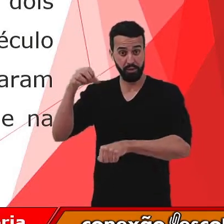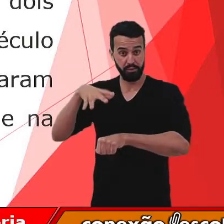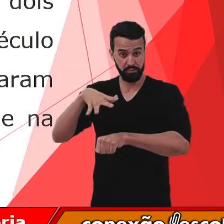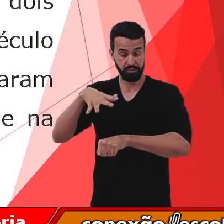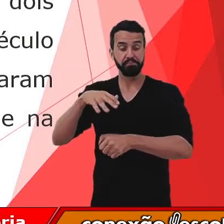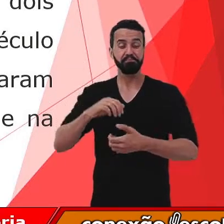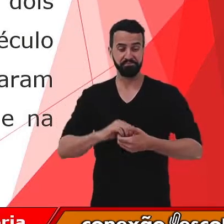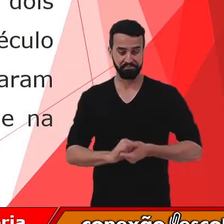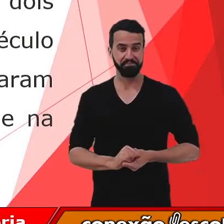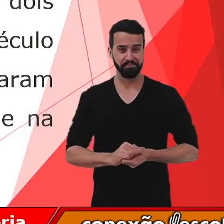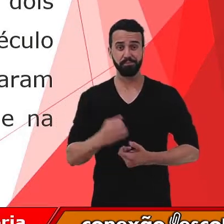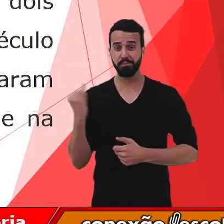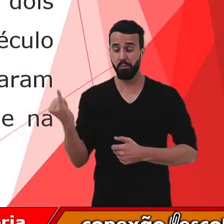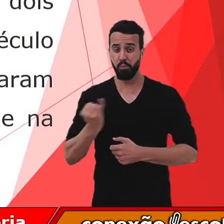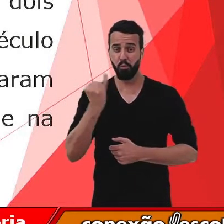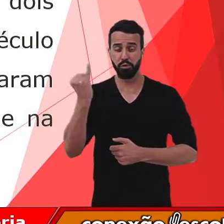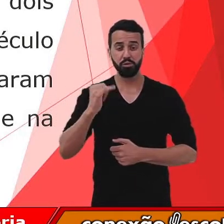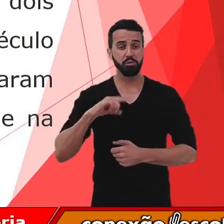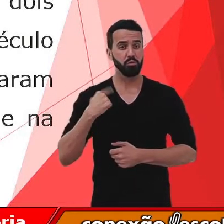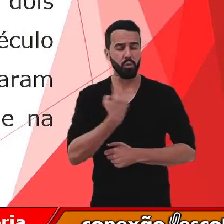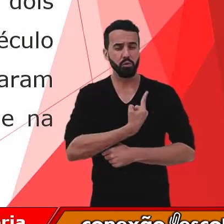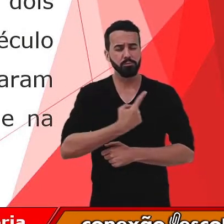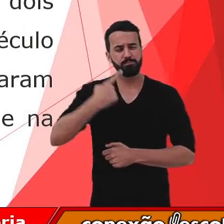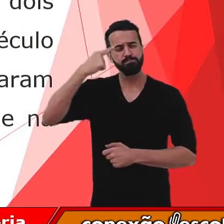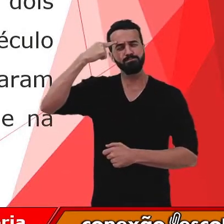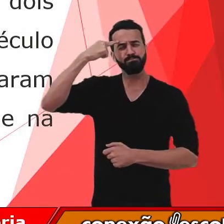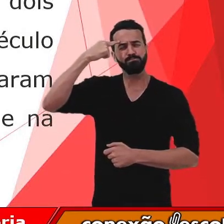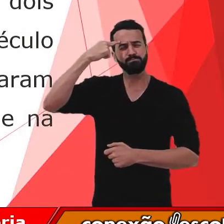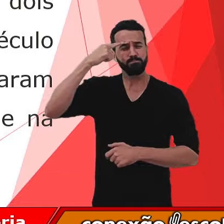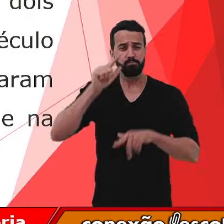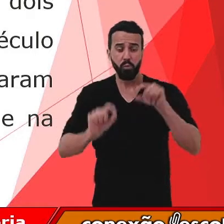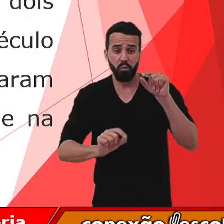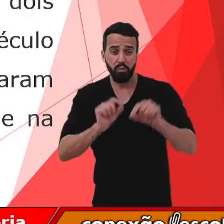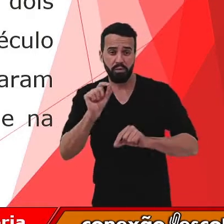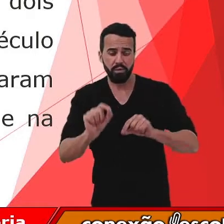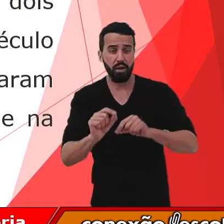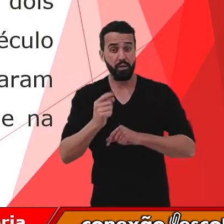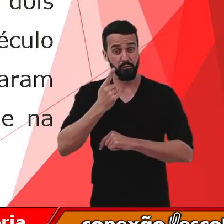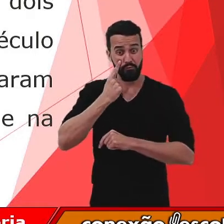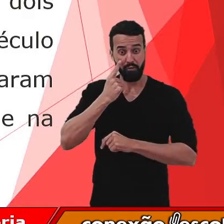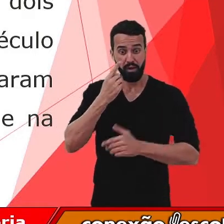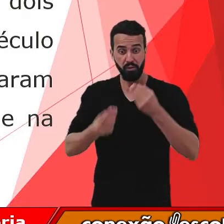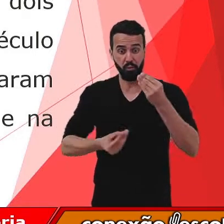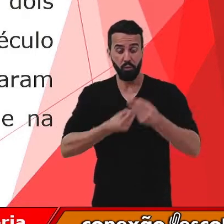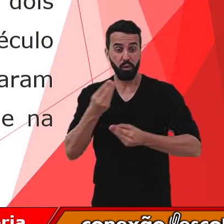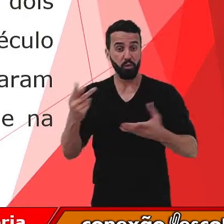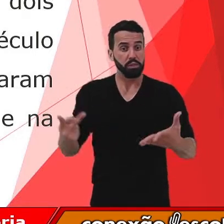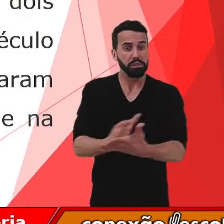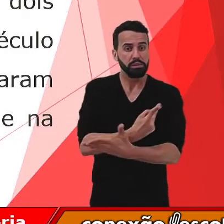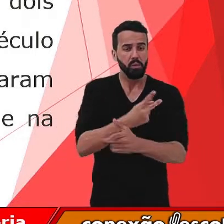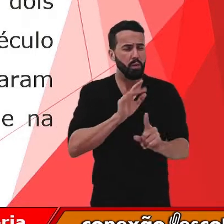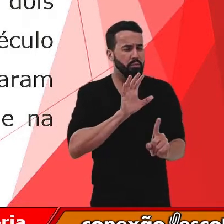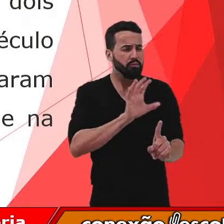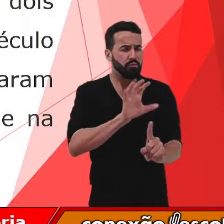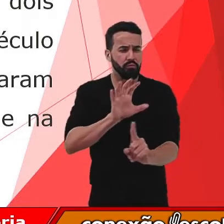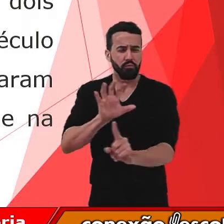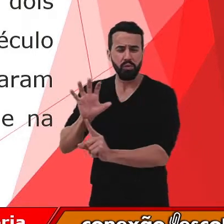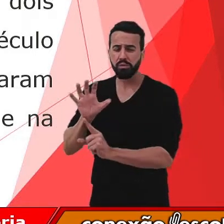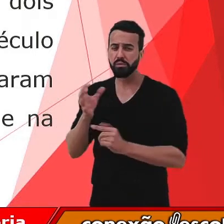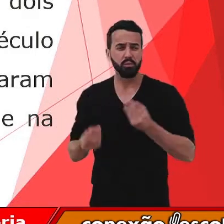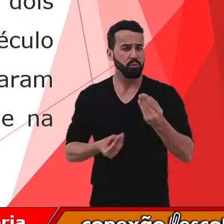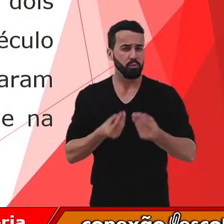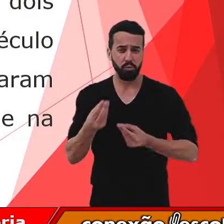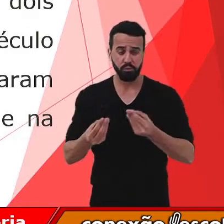É importante nós pararmos aqui e analisarmos um pouquinho sobre essas influências. As